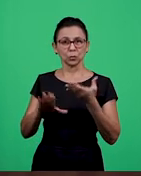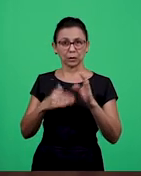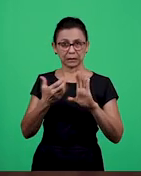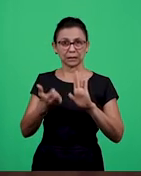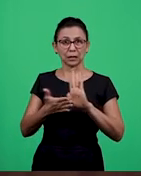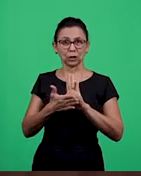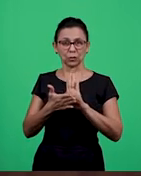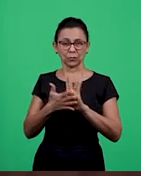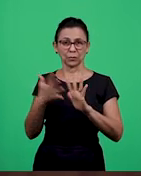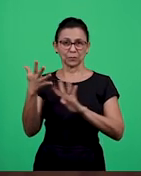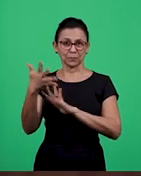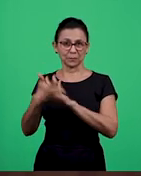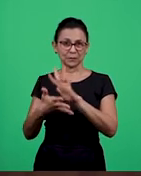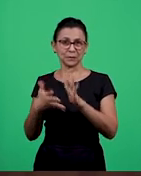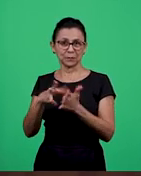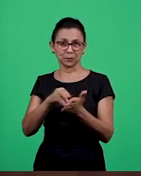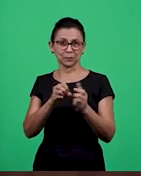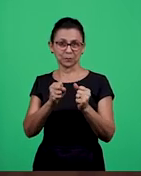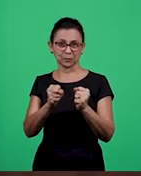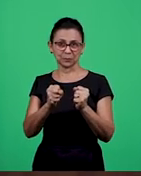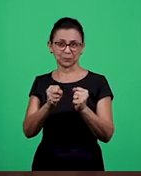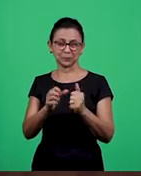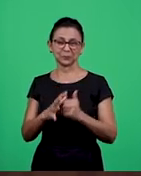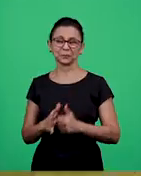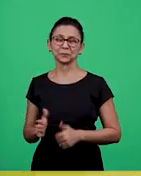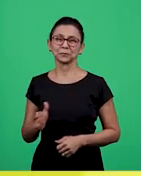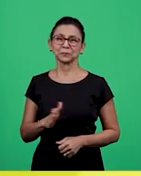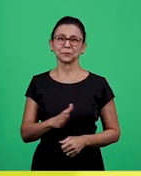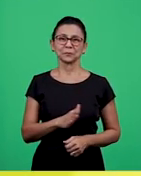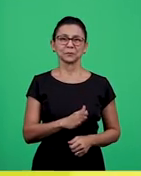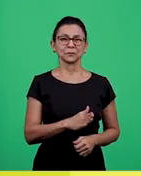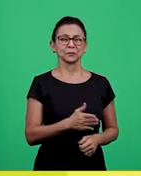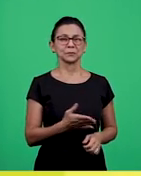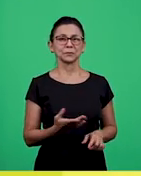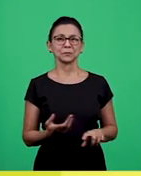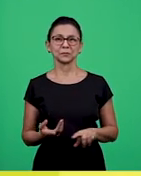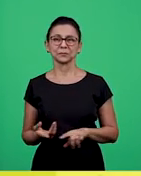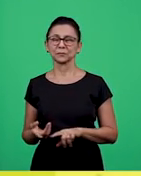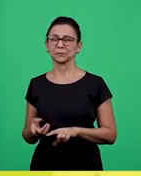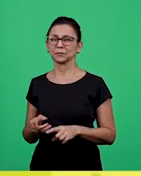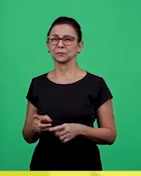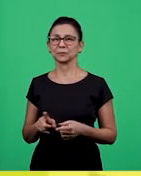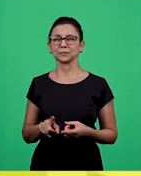louvor Dobro os meus joelhos.